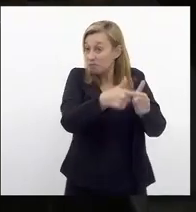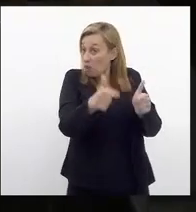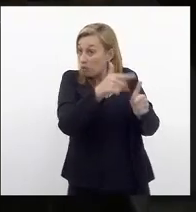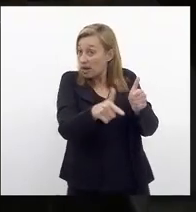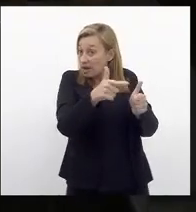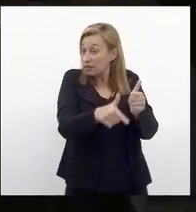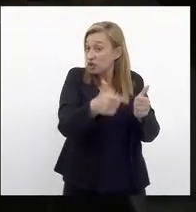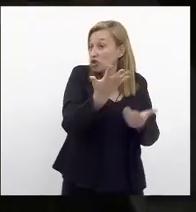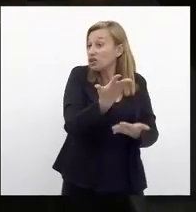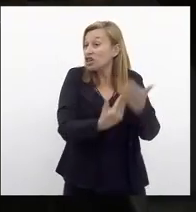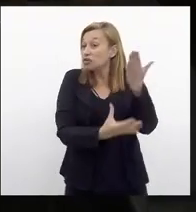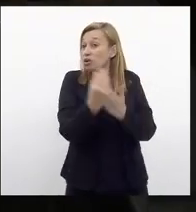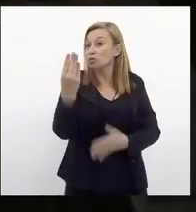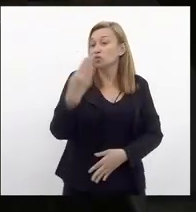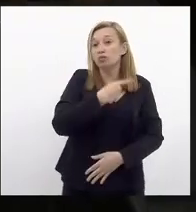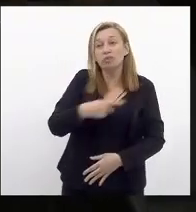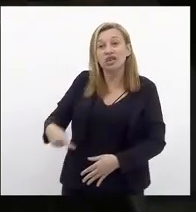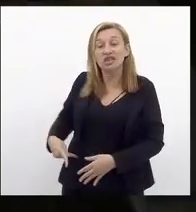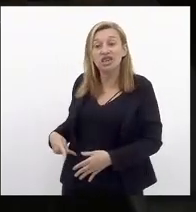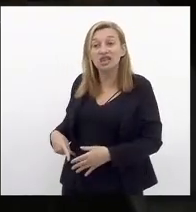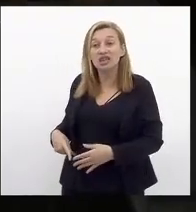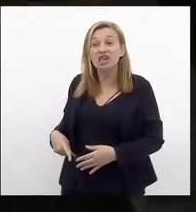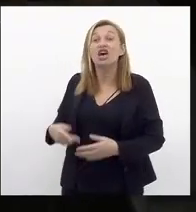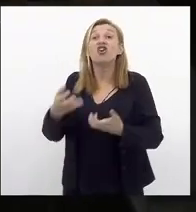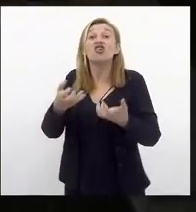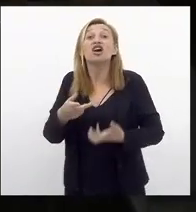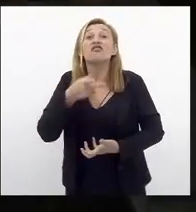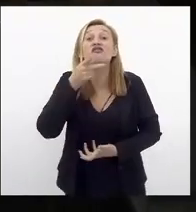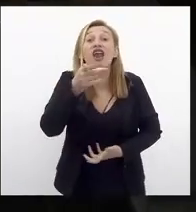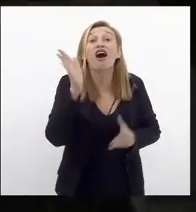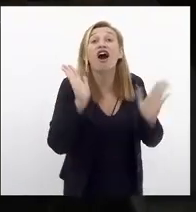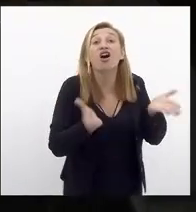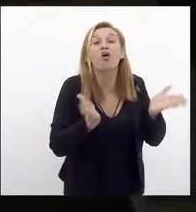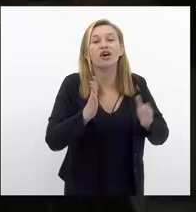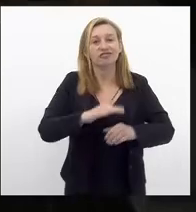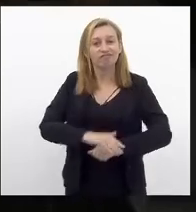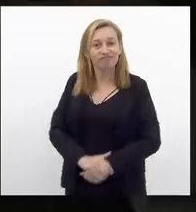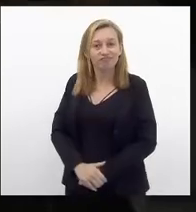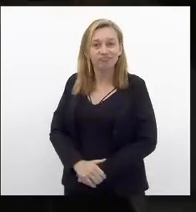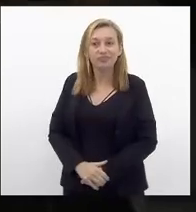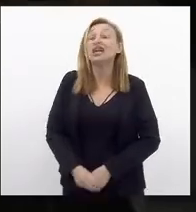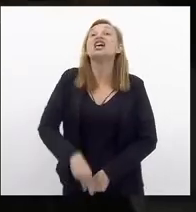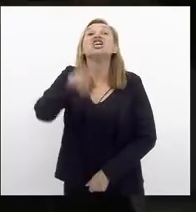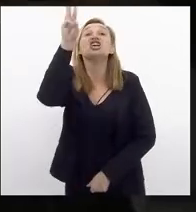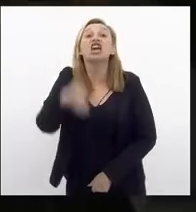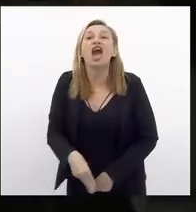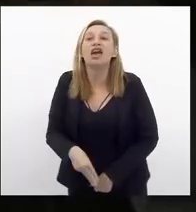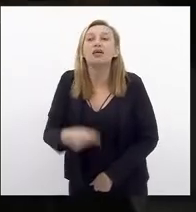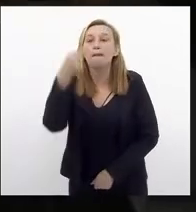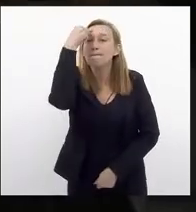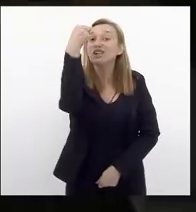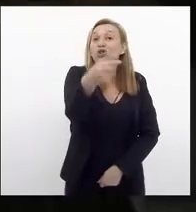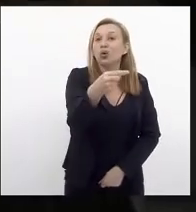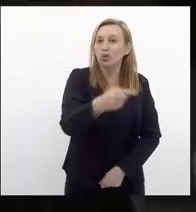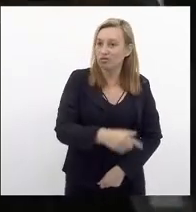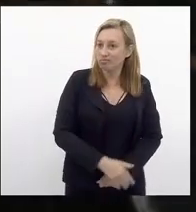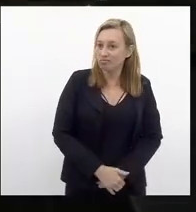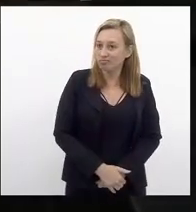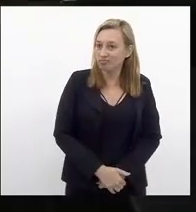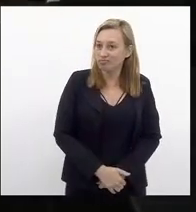do nosso Presidente assim eu quero dizer aqui agora tá queimando um